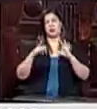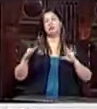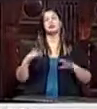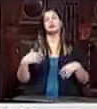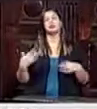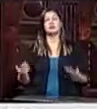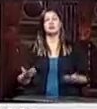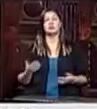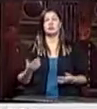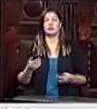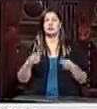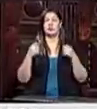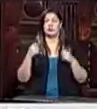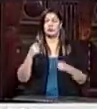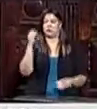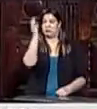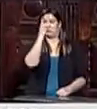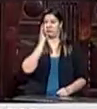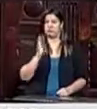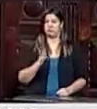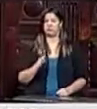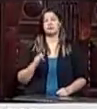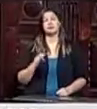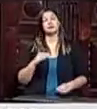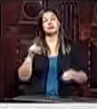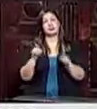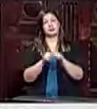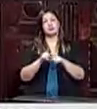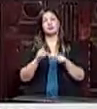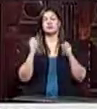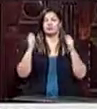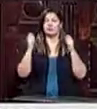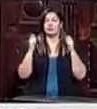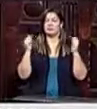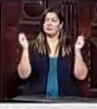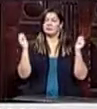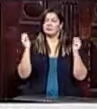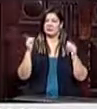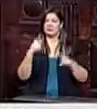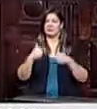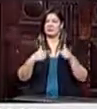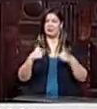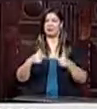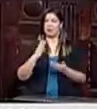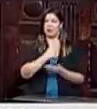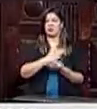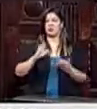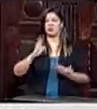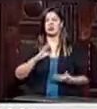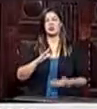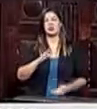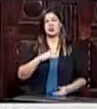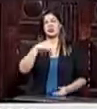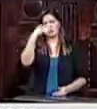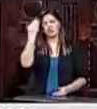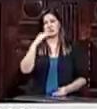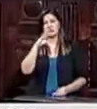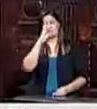brasileiro. Viva o povo brasileiro, viva os trabalhadores, viva a democracia, fora Temer, direta já!